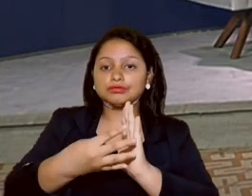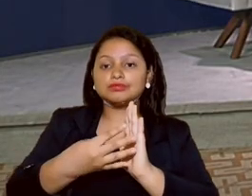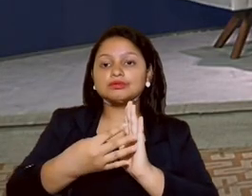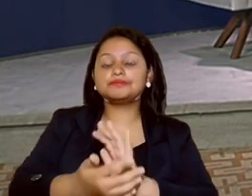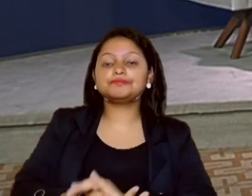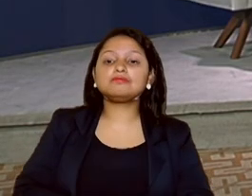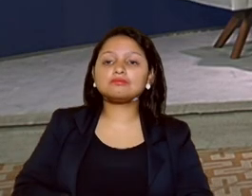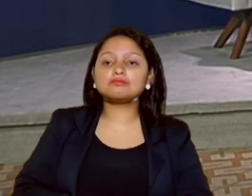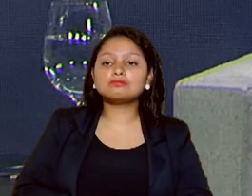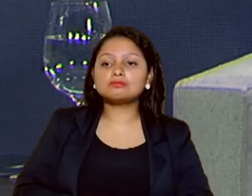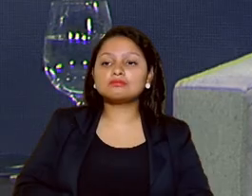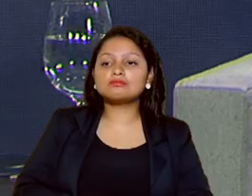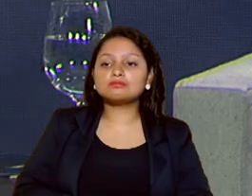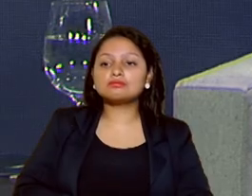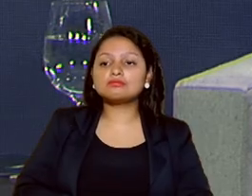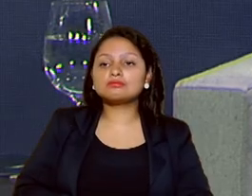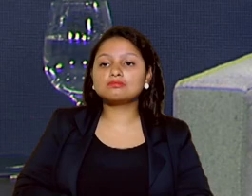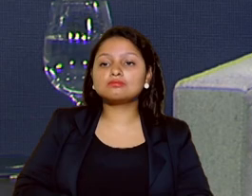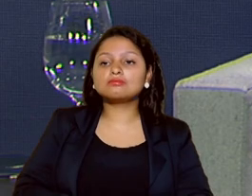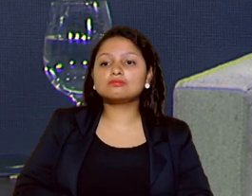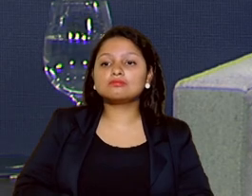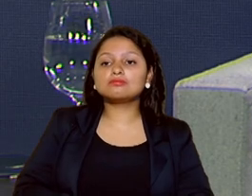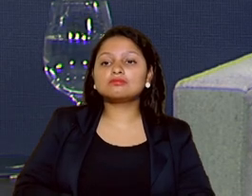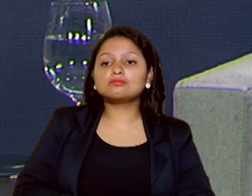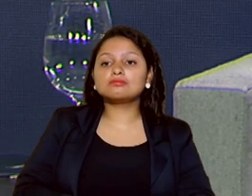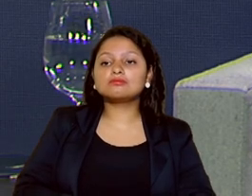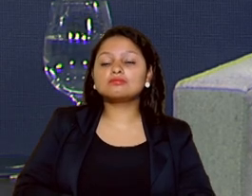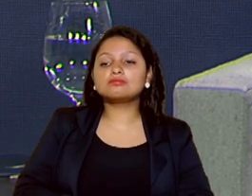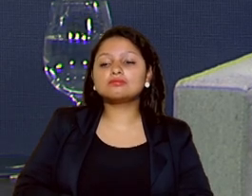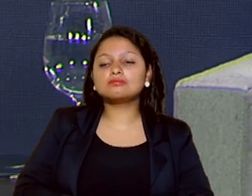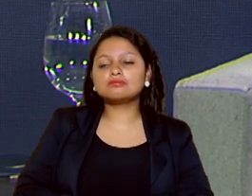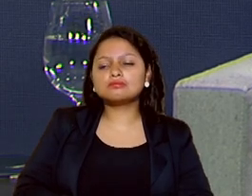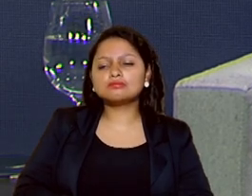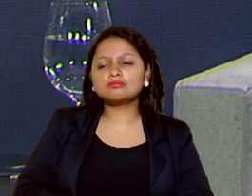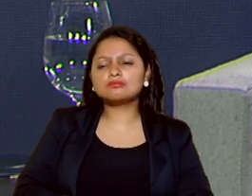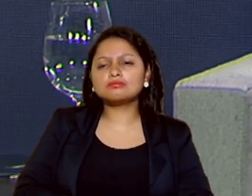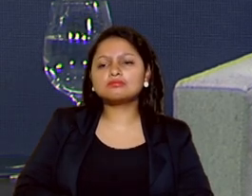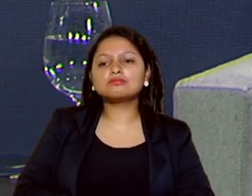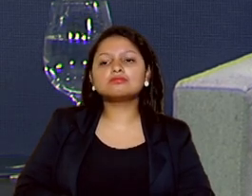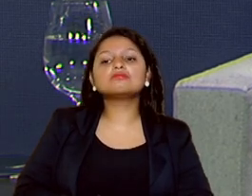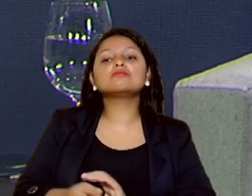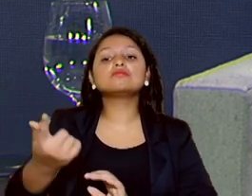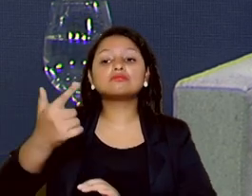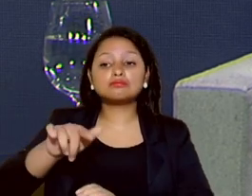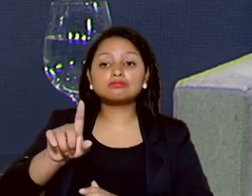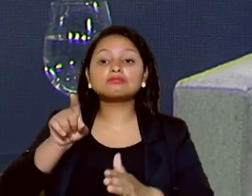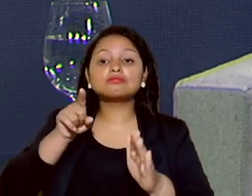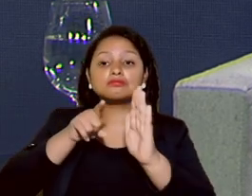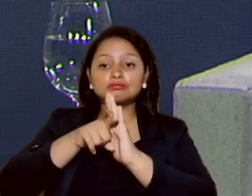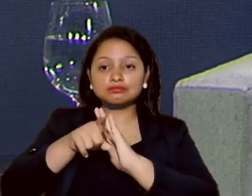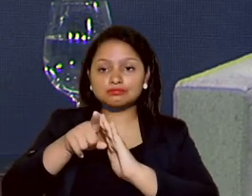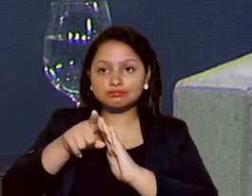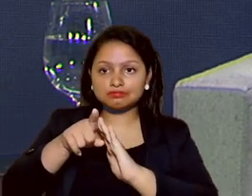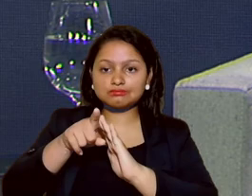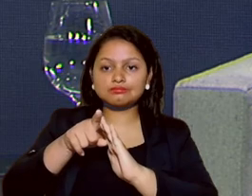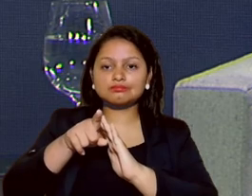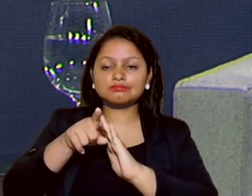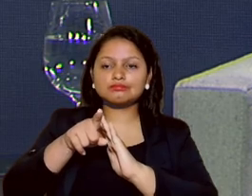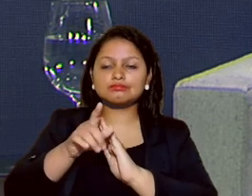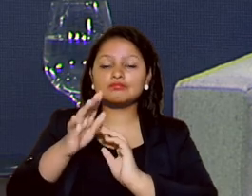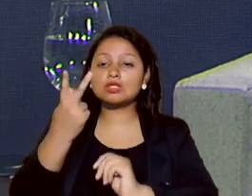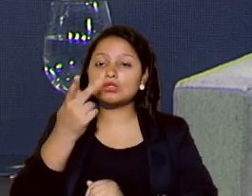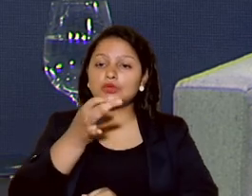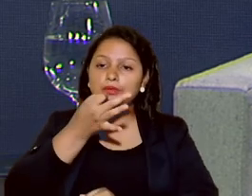bom já vou partir a recuperação essas considerações finais mas queria colocar aqui mais uma pergunta aqui para o Alencar na opinião